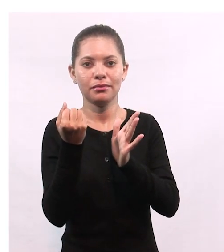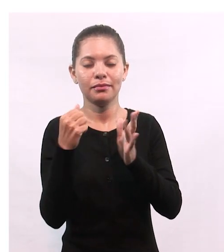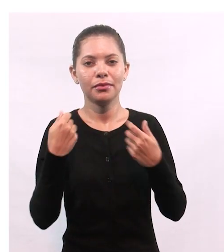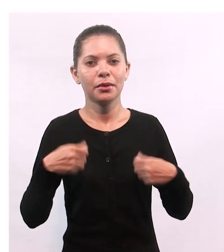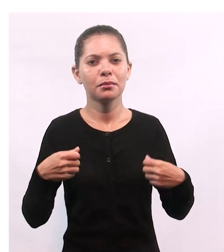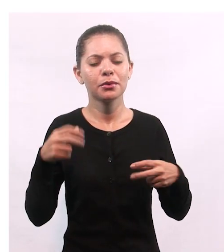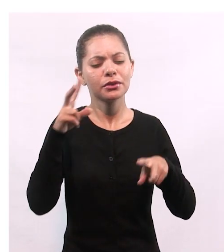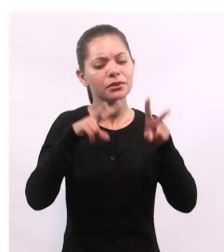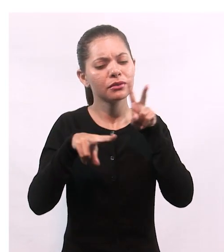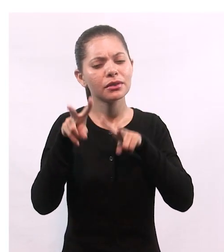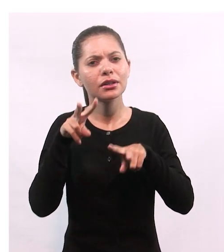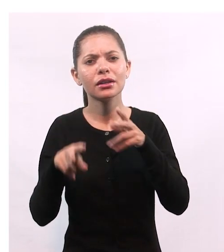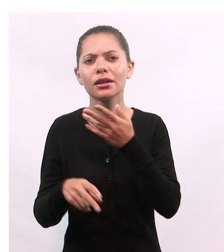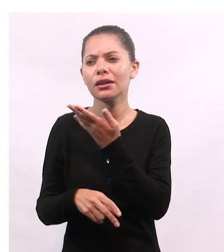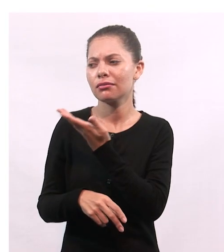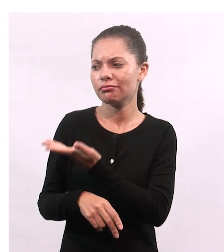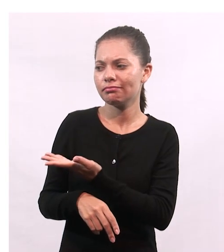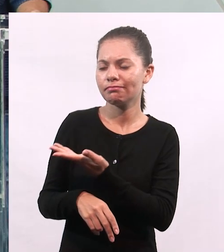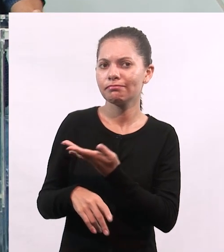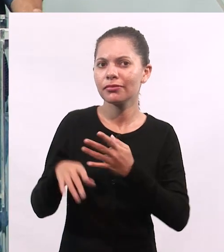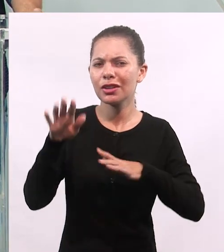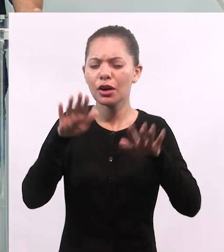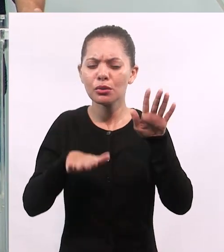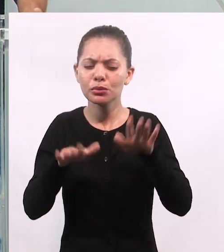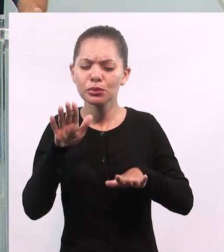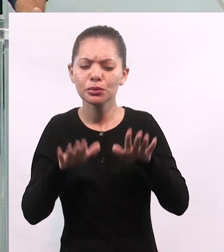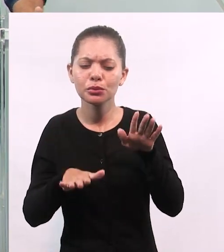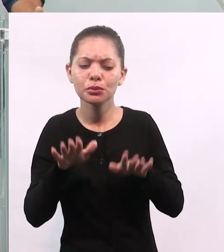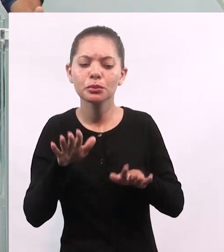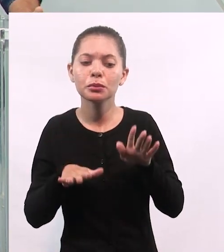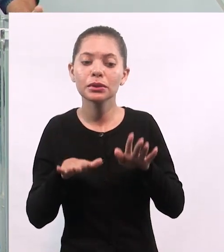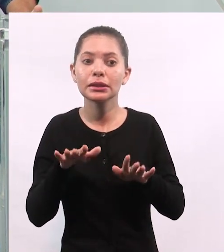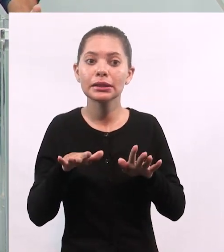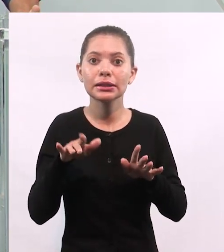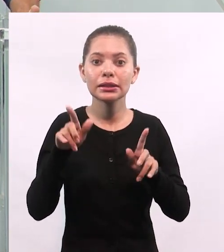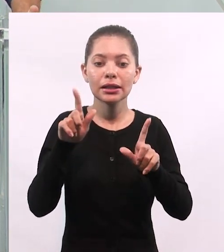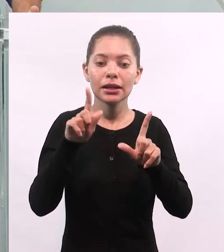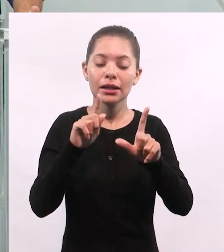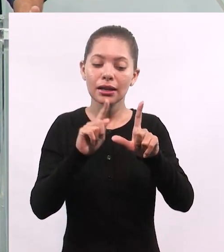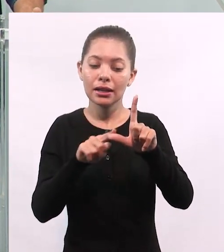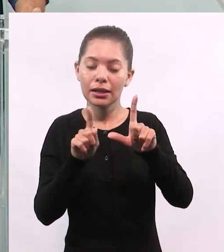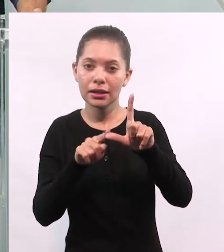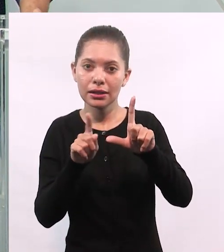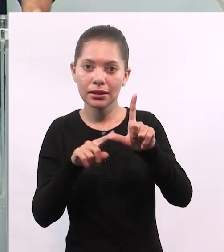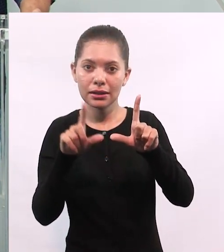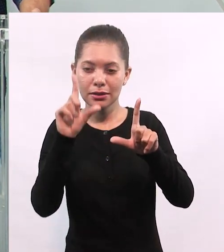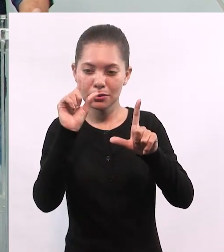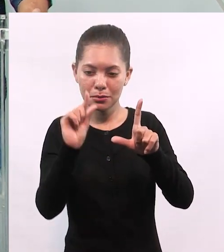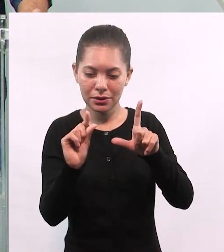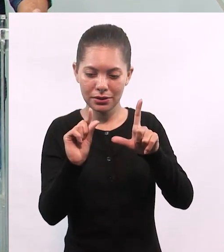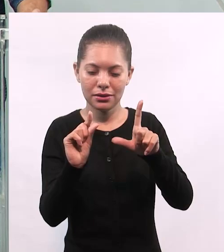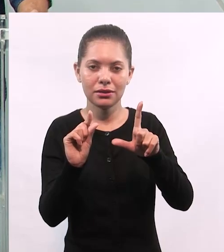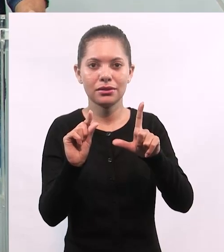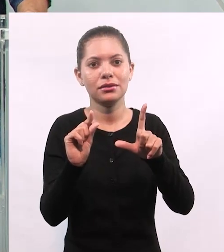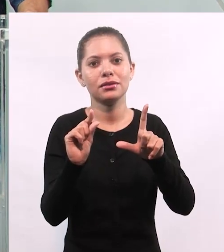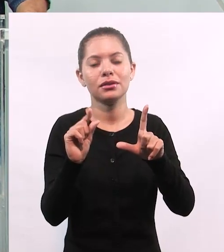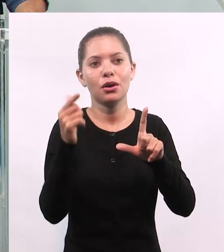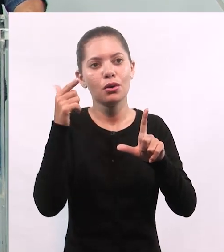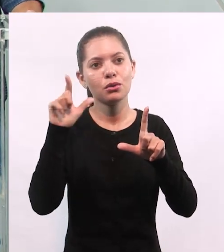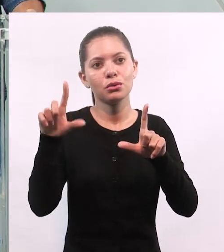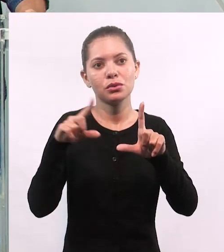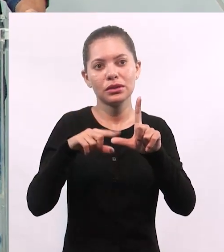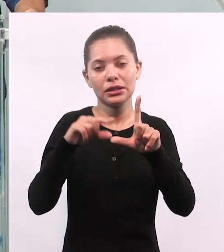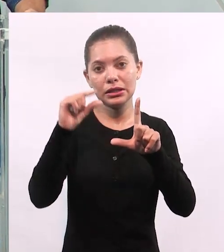aí você pode observar que algumas dessas unidades de medida eu representei com letras minúsculas e outras com letra maiúscula.